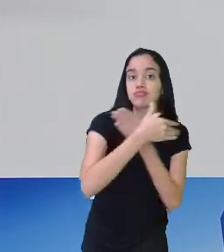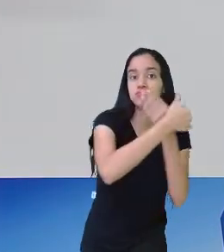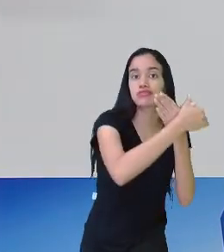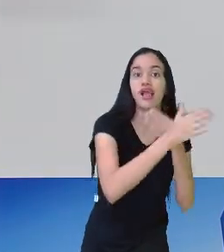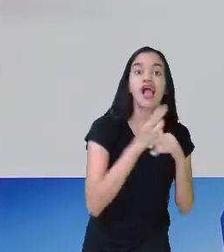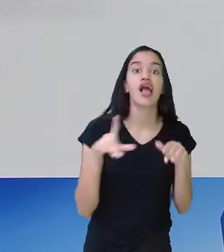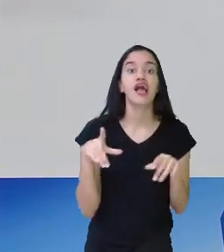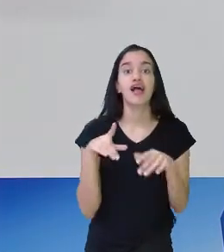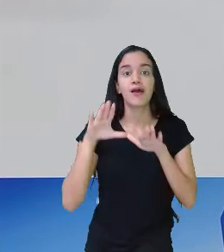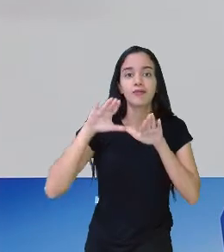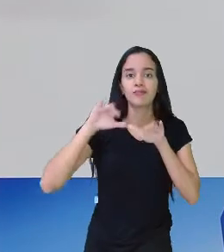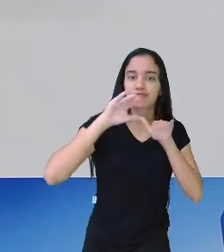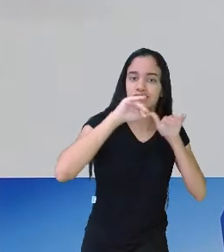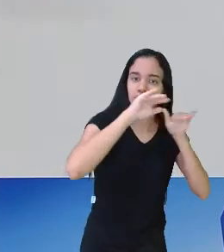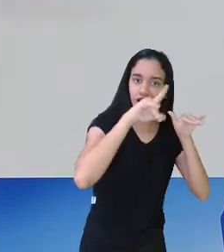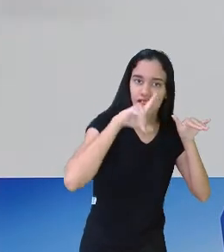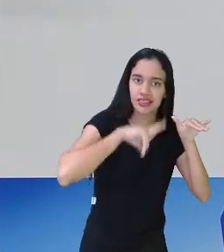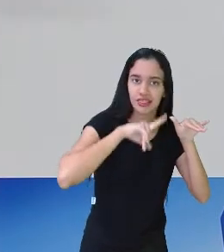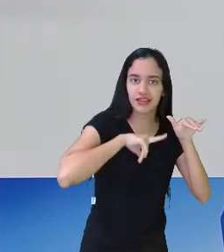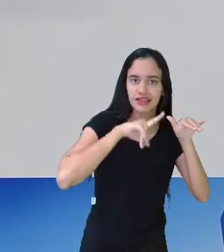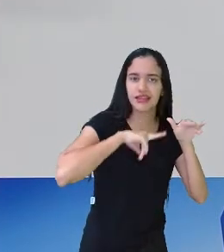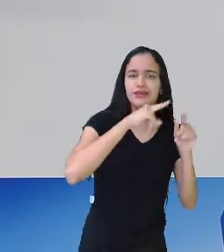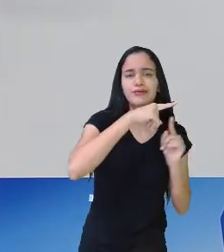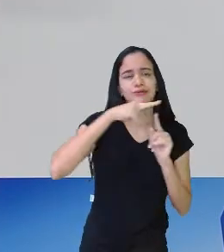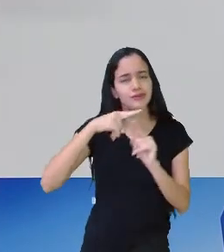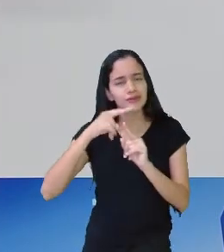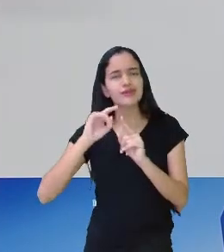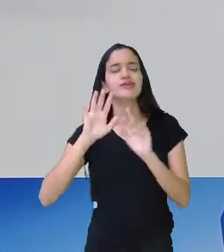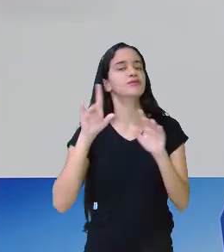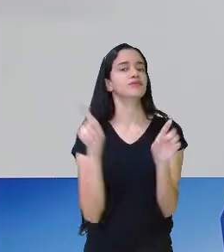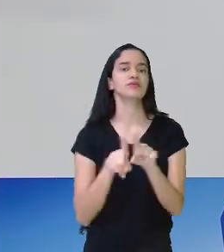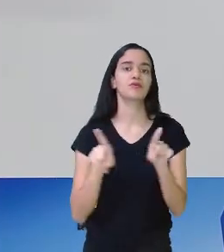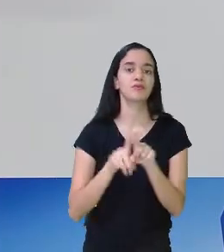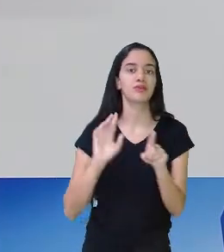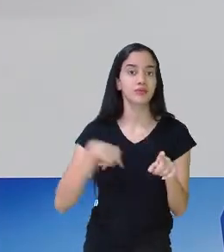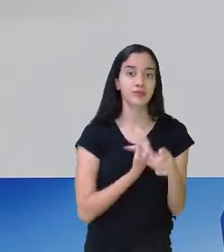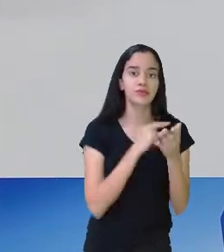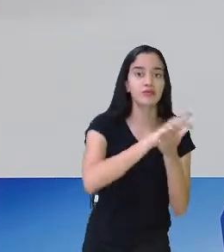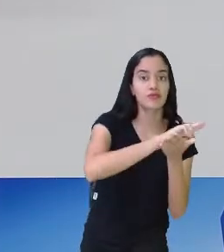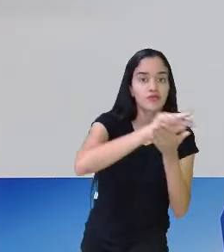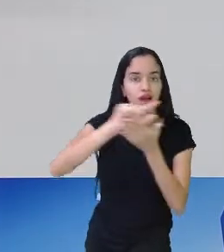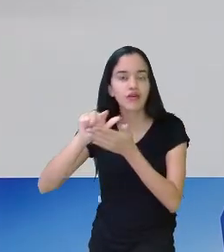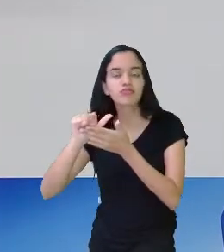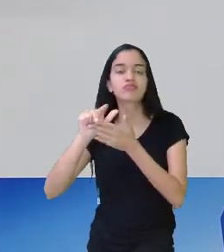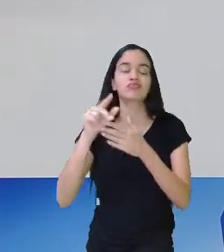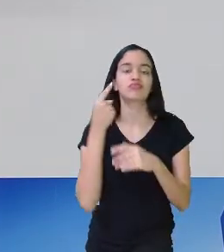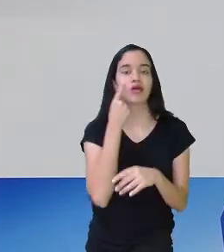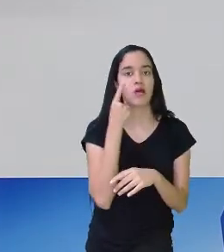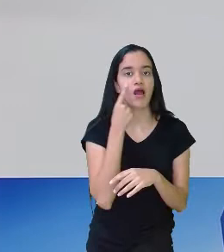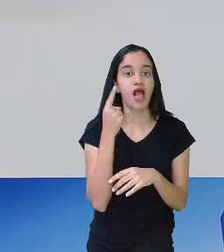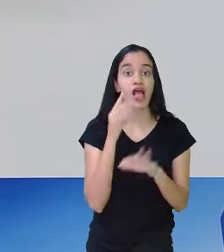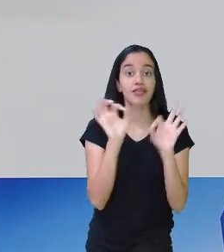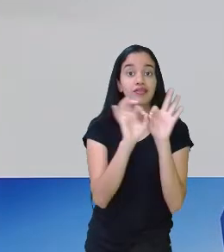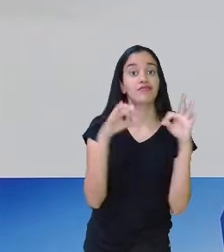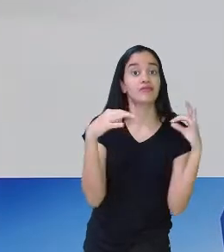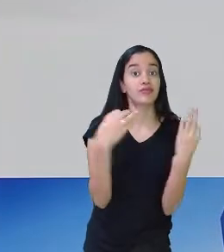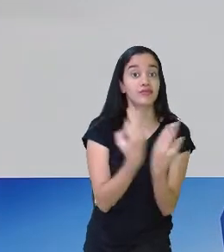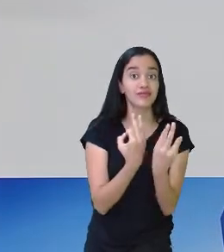todo tipo, de todo gosto, tá certo? A gente vai ver vários diferentes por aqui. Eles são da família